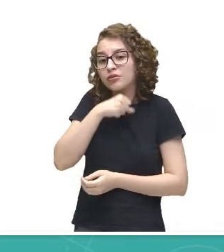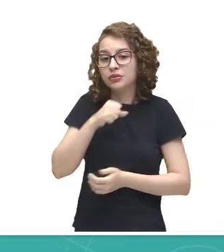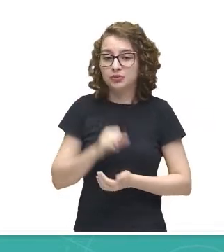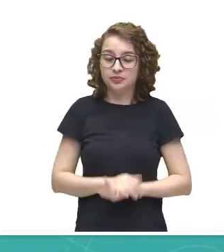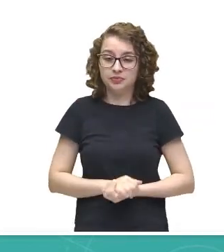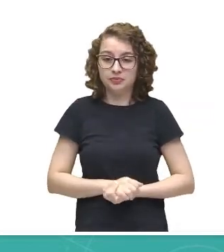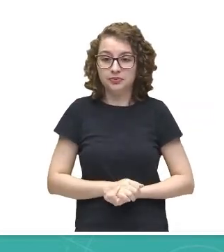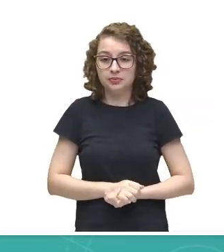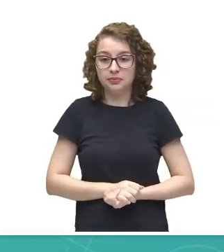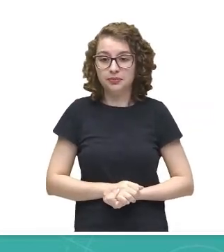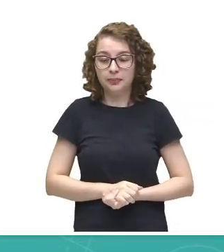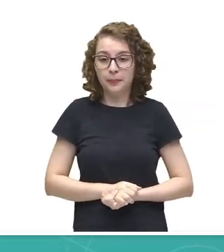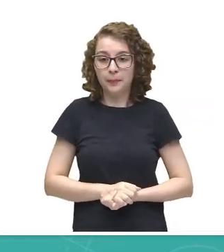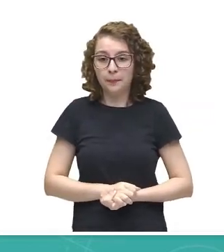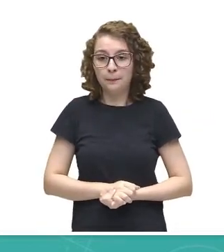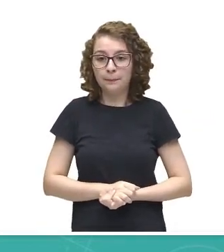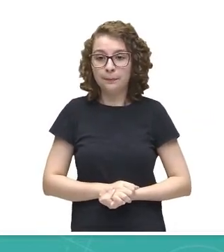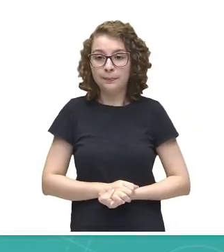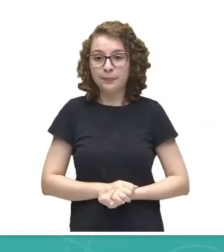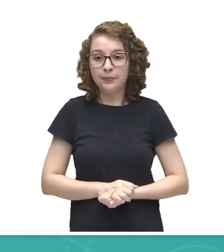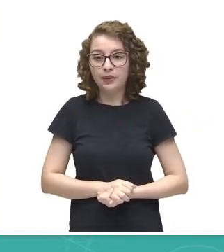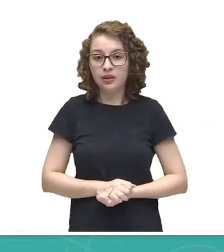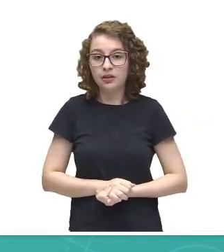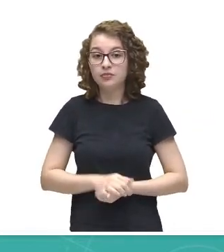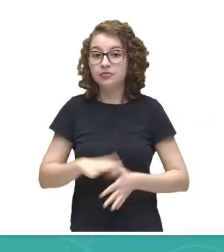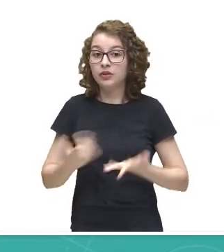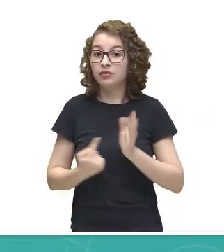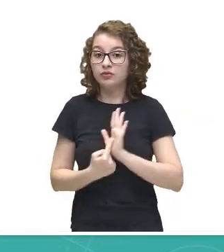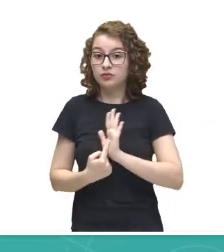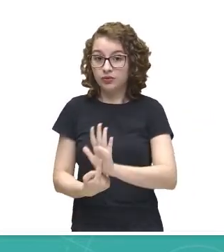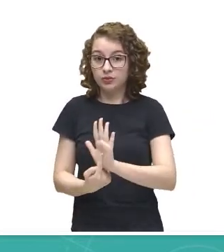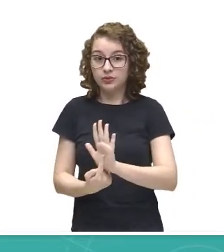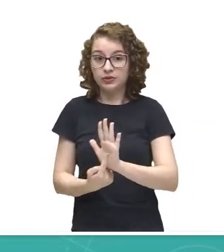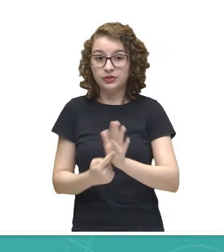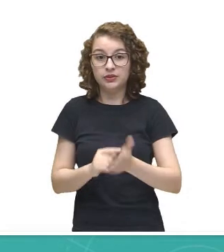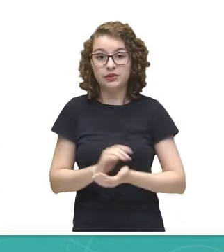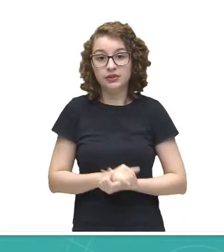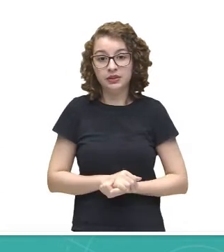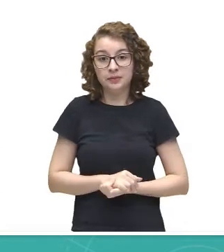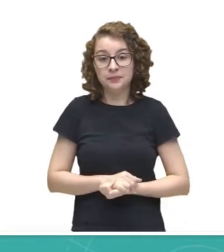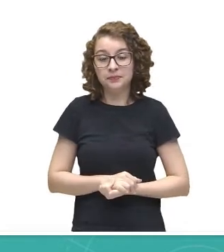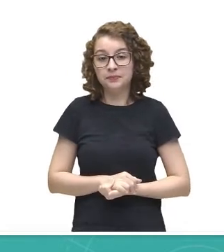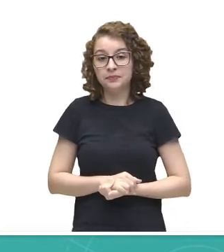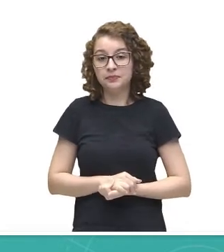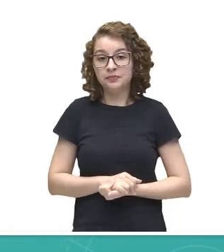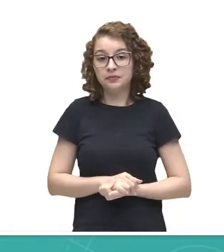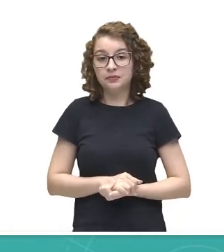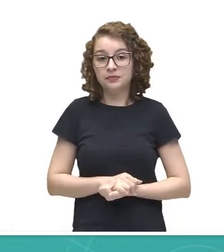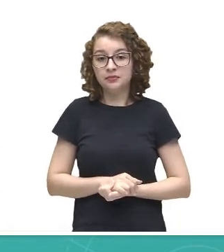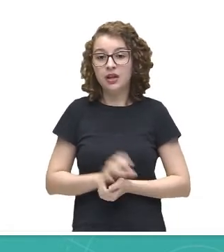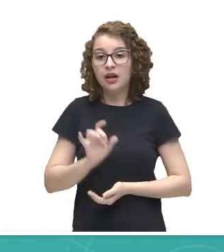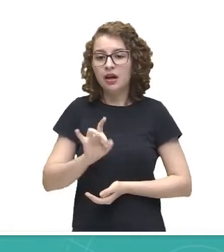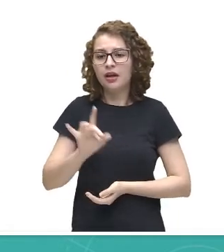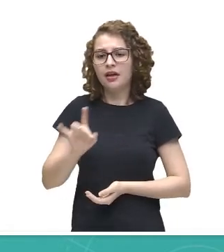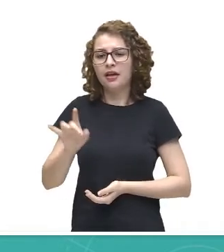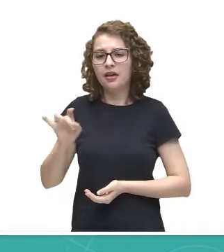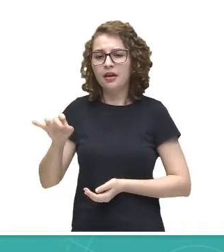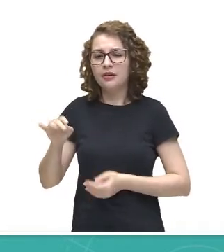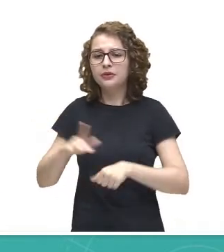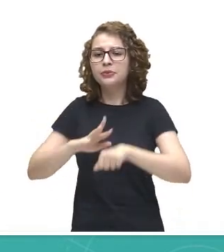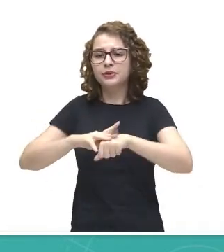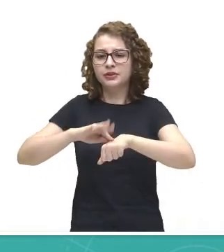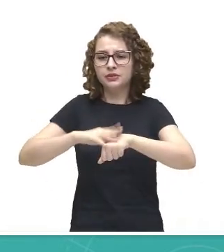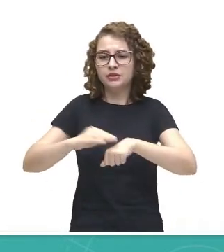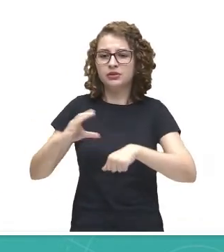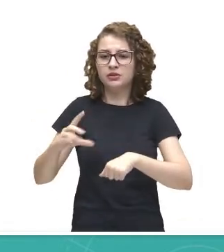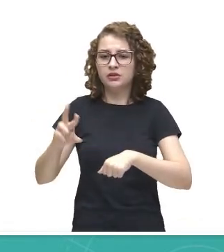processo de envelhecimento, tá? E aí eu trouxe para vocês aqui, de pouquinho em pouquinho, cada uma dessas doenças crônicas que